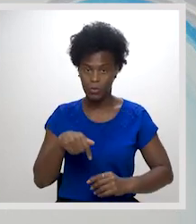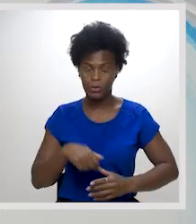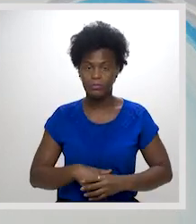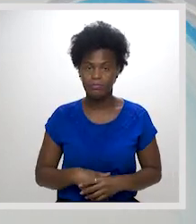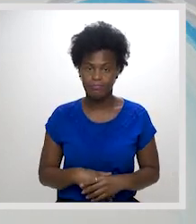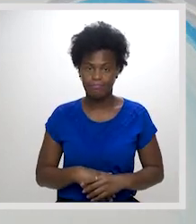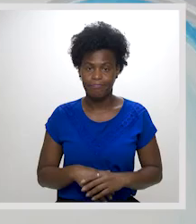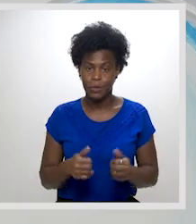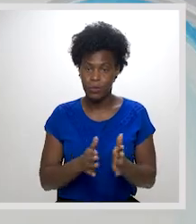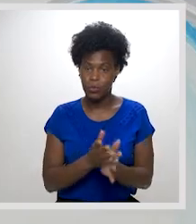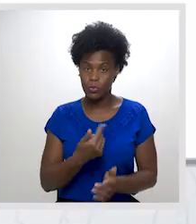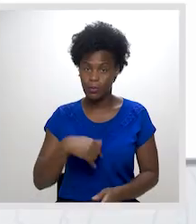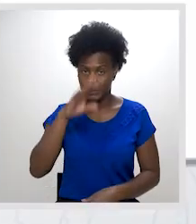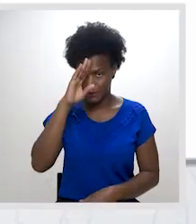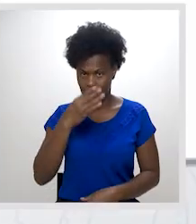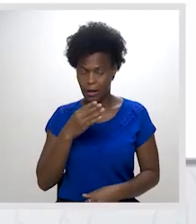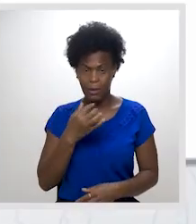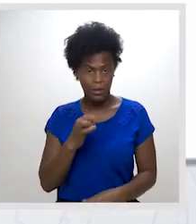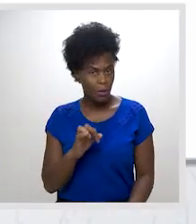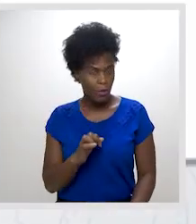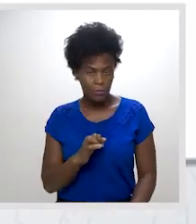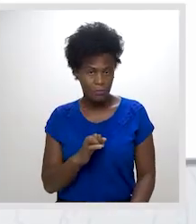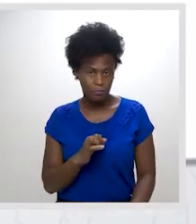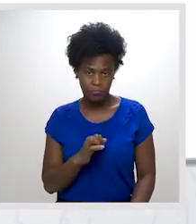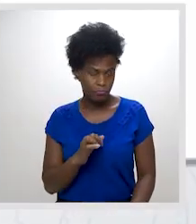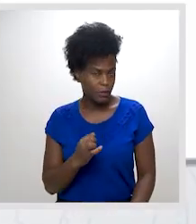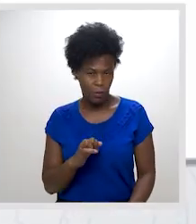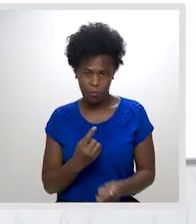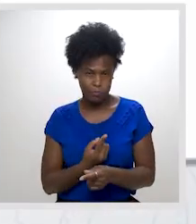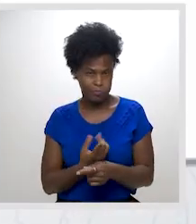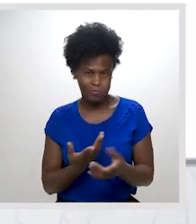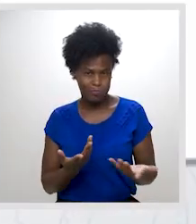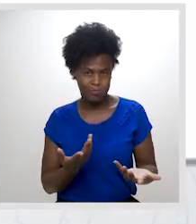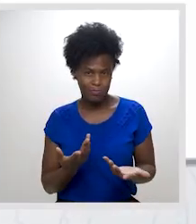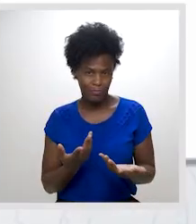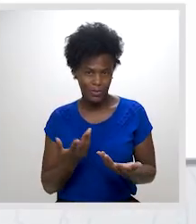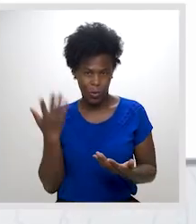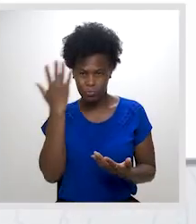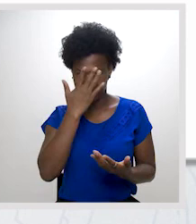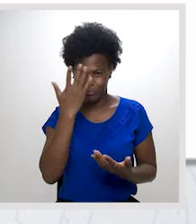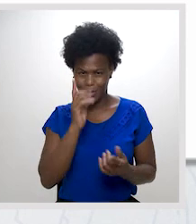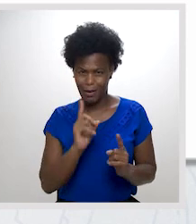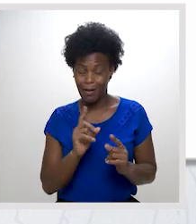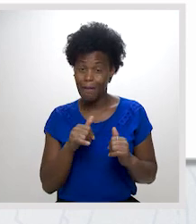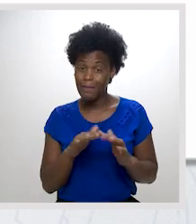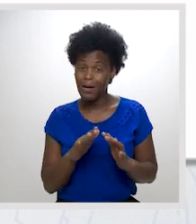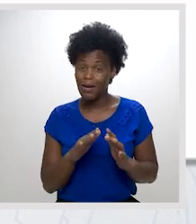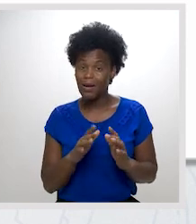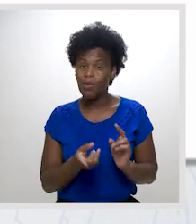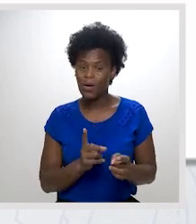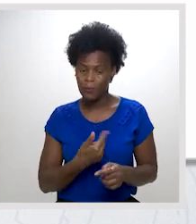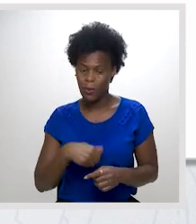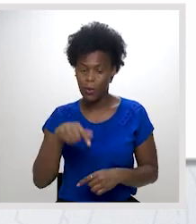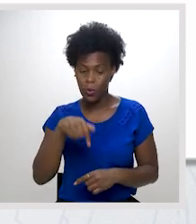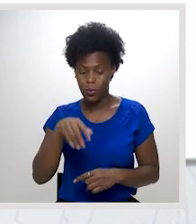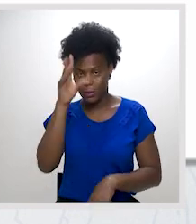a aula de hoje. Todos nós sabemos, não é coisa de estranho, né? Nós, o